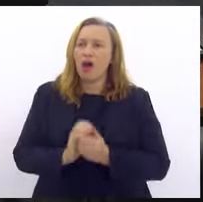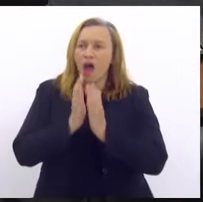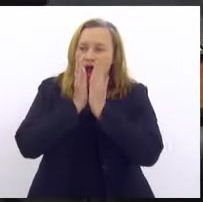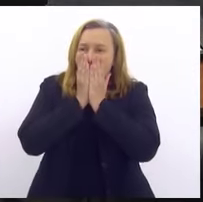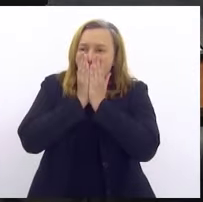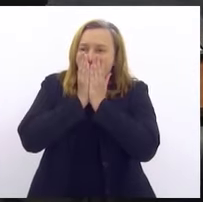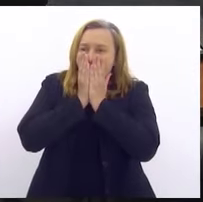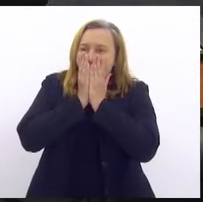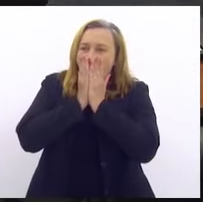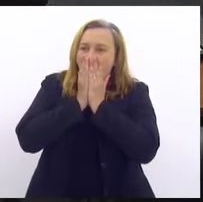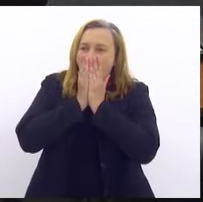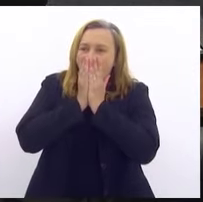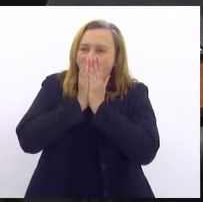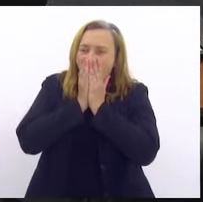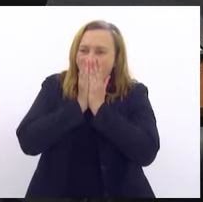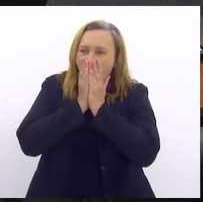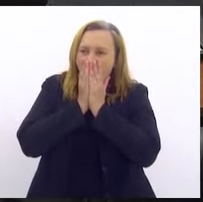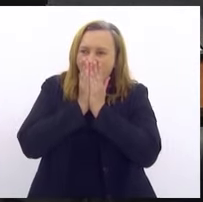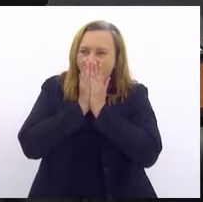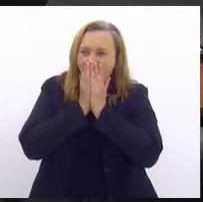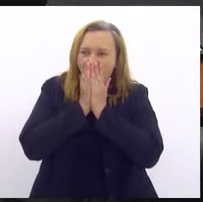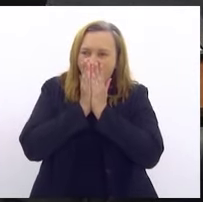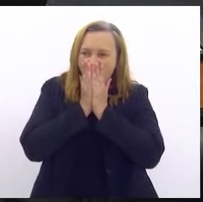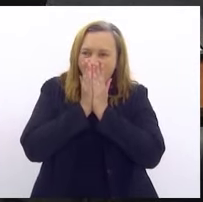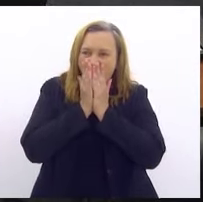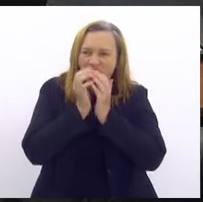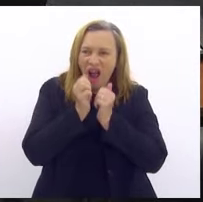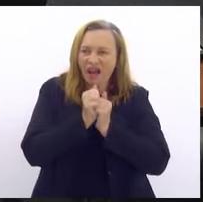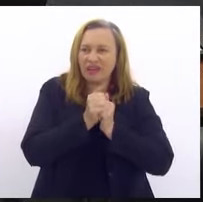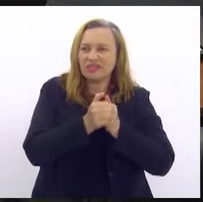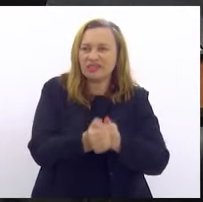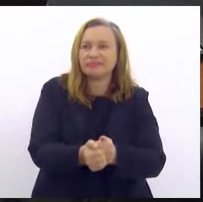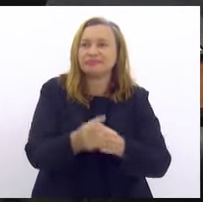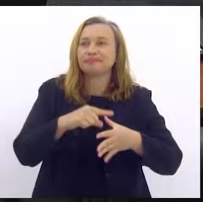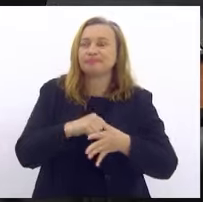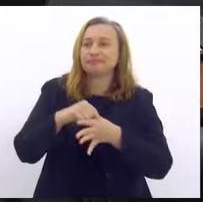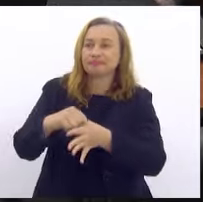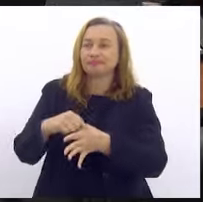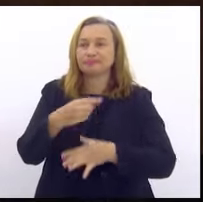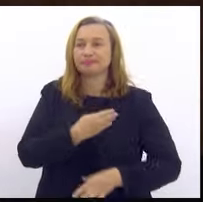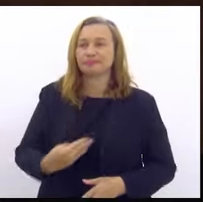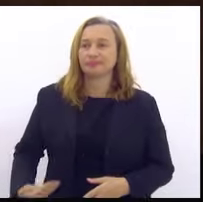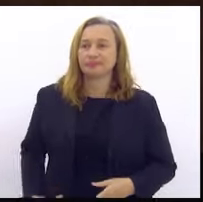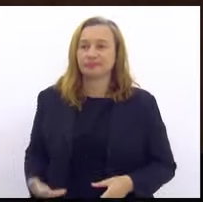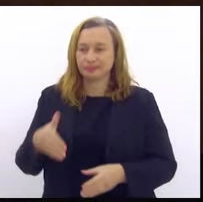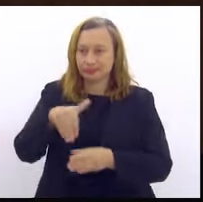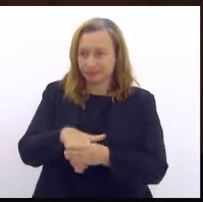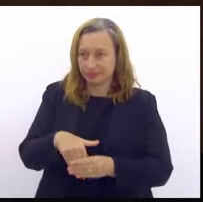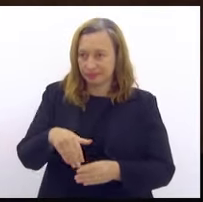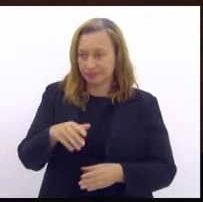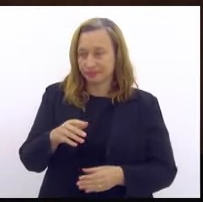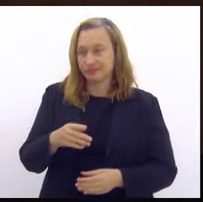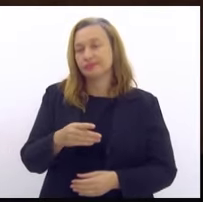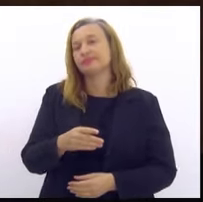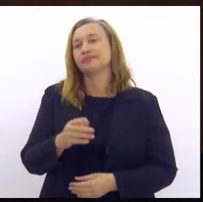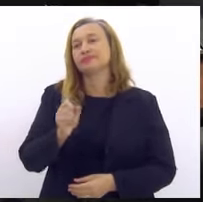Senhor presidente, só para encaminhar a votação pela liderança do governo, o governo vota não. Perfeito.